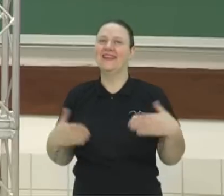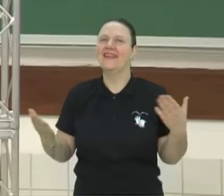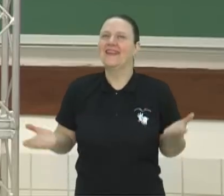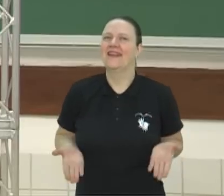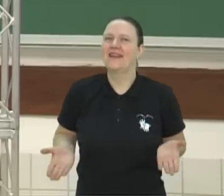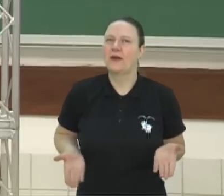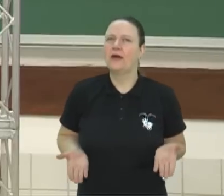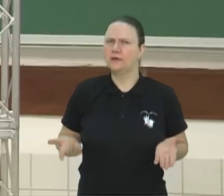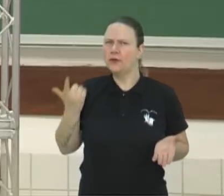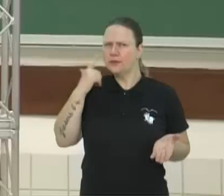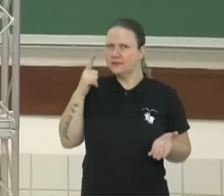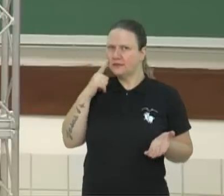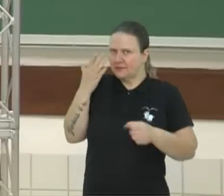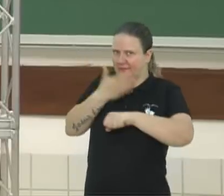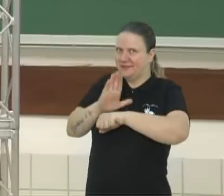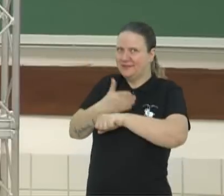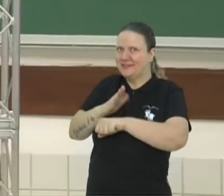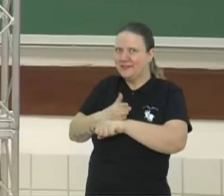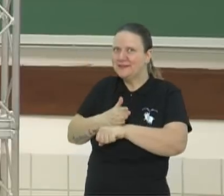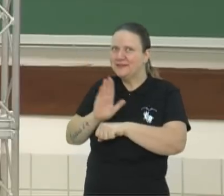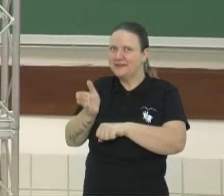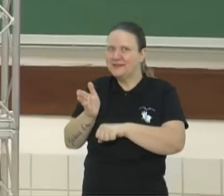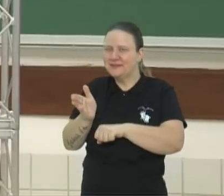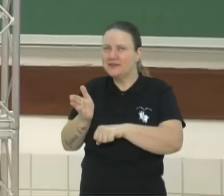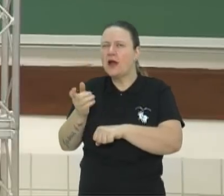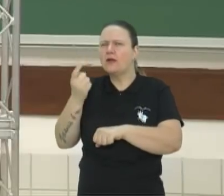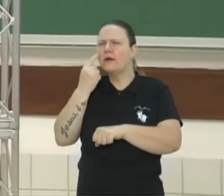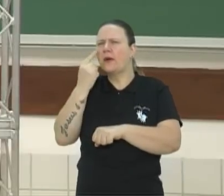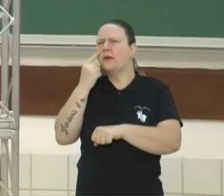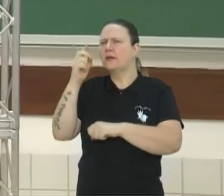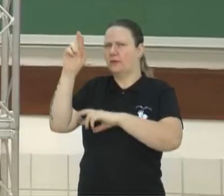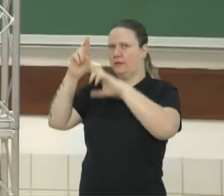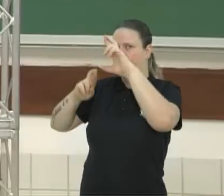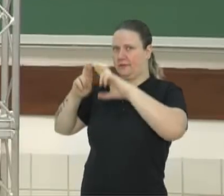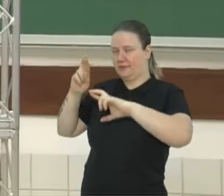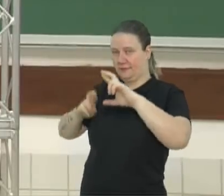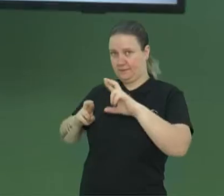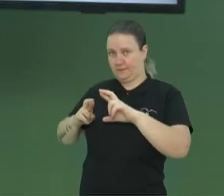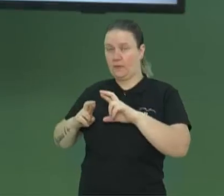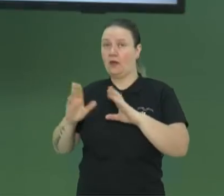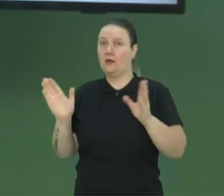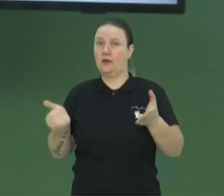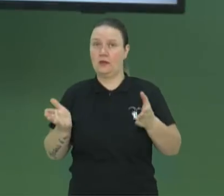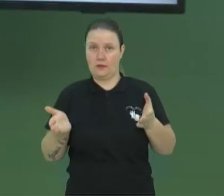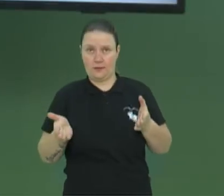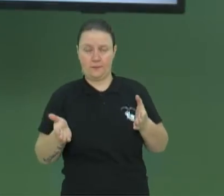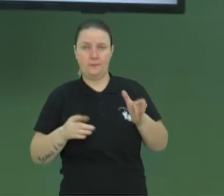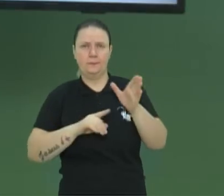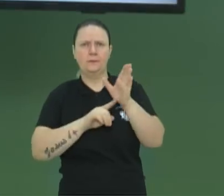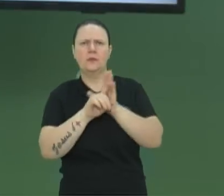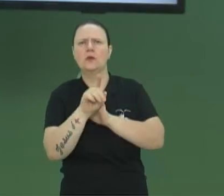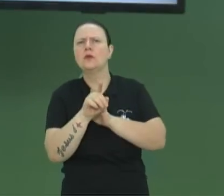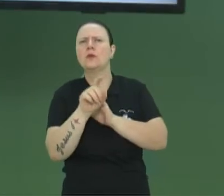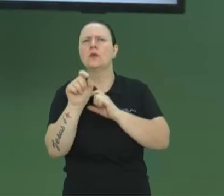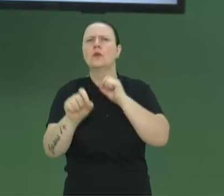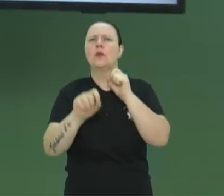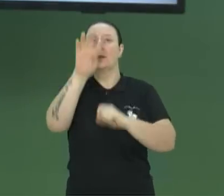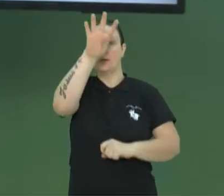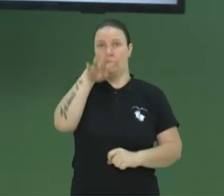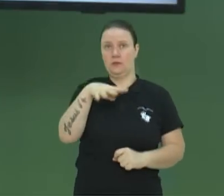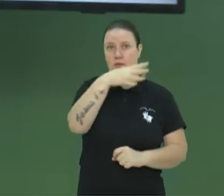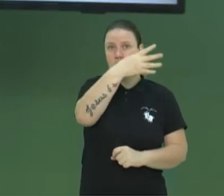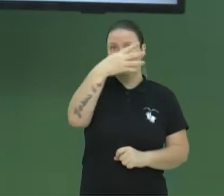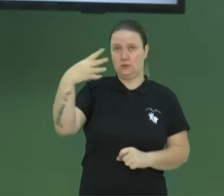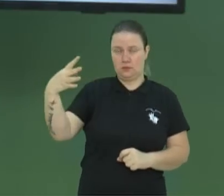E aí, turma, já conseguiram resolver o nosso exercício? Então vamos lá conferir aqui, ó. Vamos retomar a questão um pouquinho, ó. Sendo a matriz, né? A